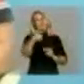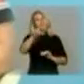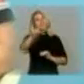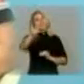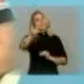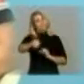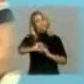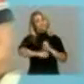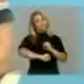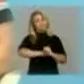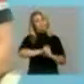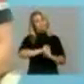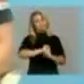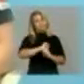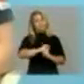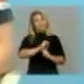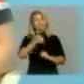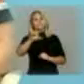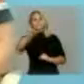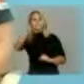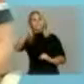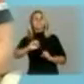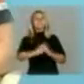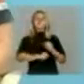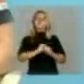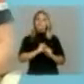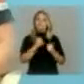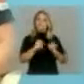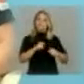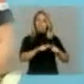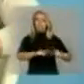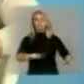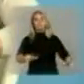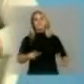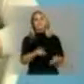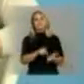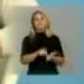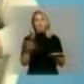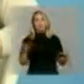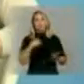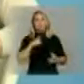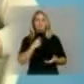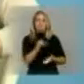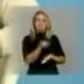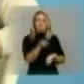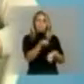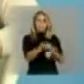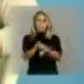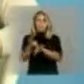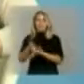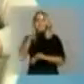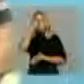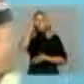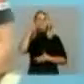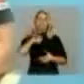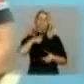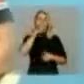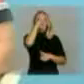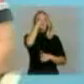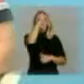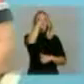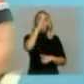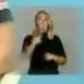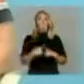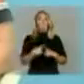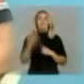Então, se a gente for pensar, e não é à toa que a gente tem hoje a indenização para as pessoas que ficaram nesses hospitais, a cura da doença foi na